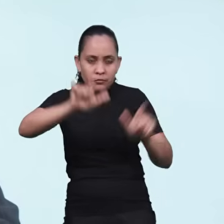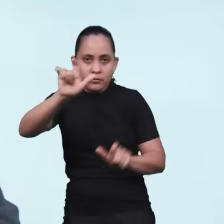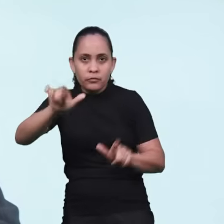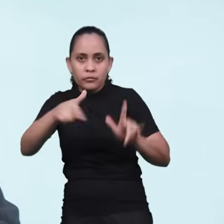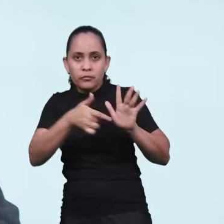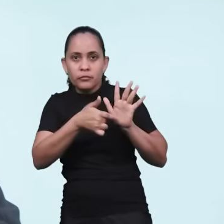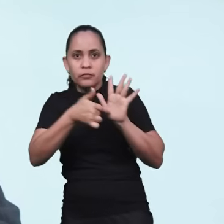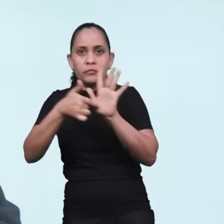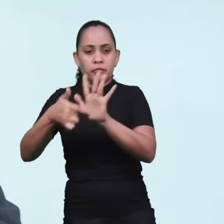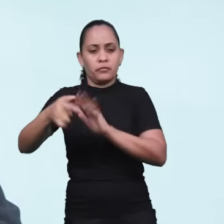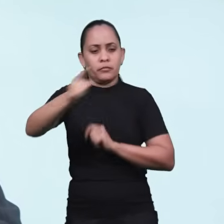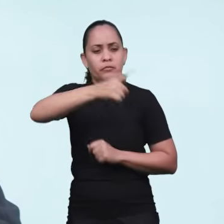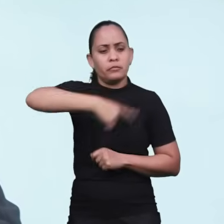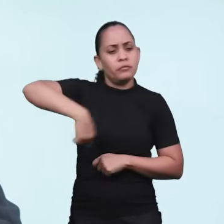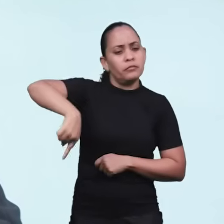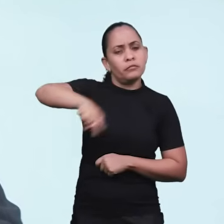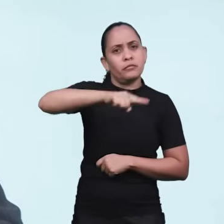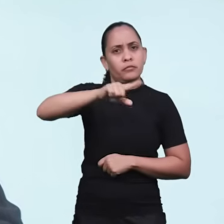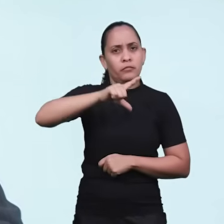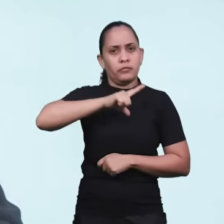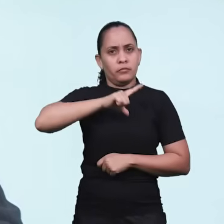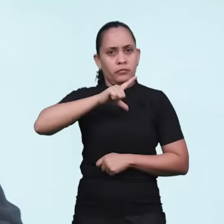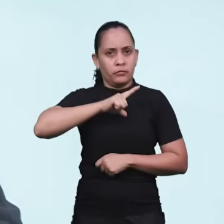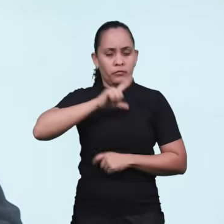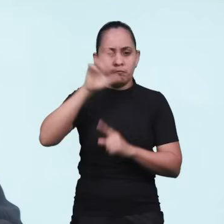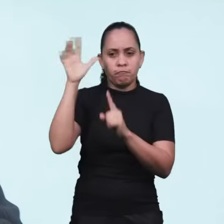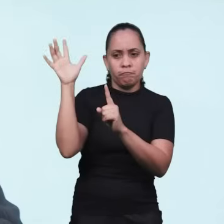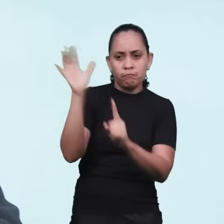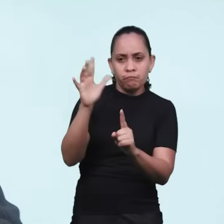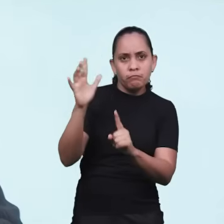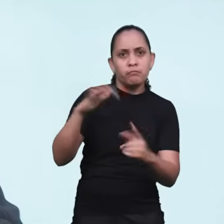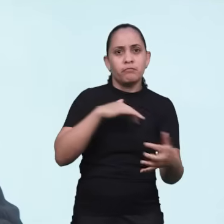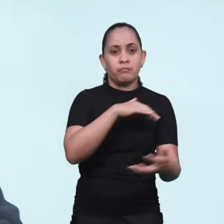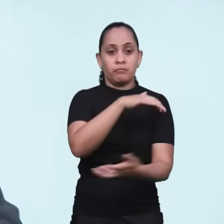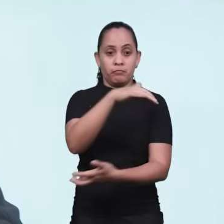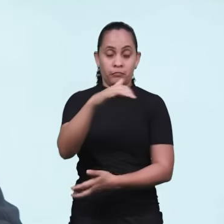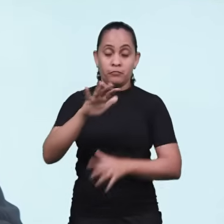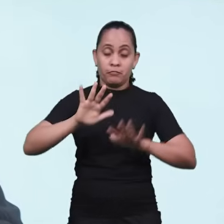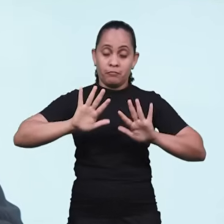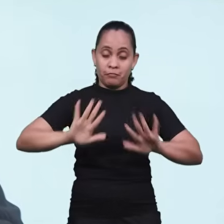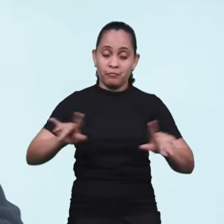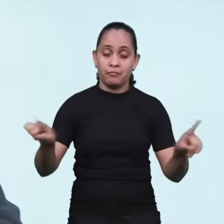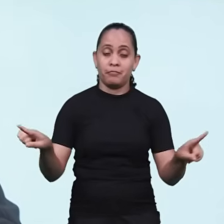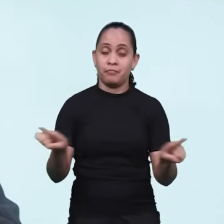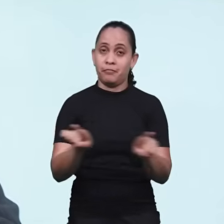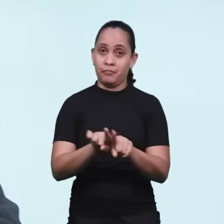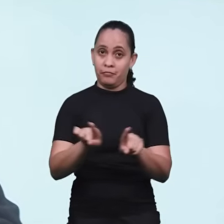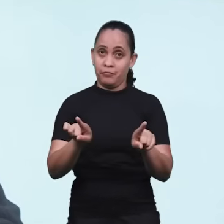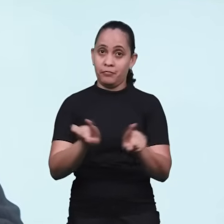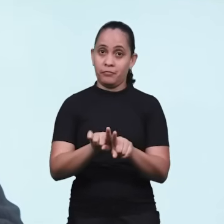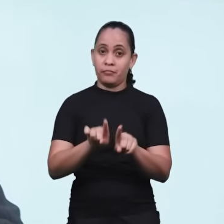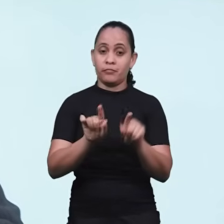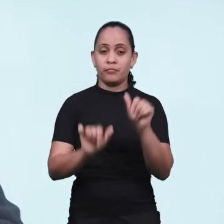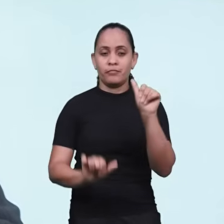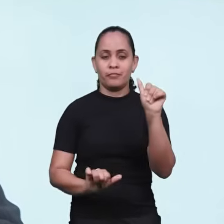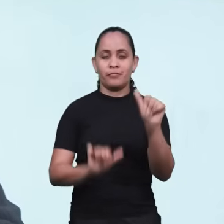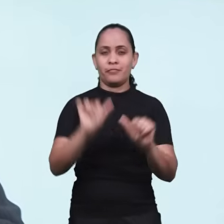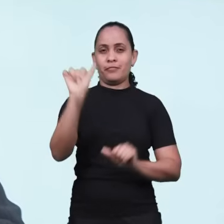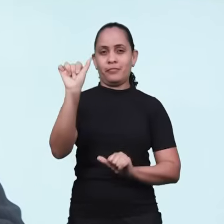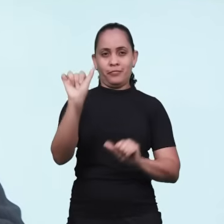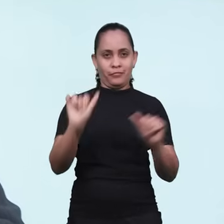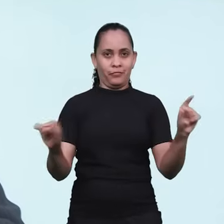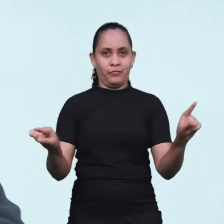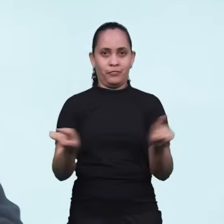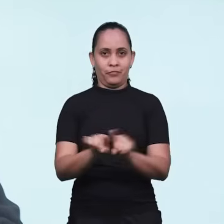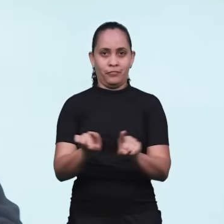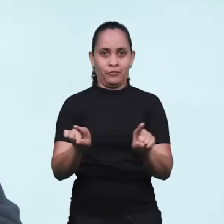particulares e notórias, capazes não somente de exercer grande influência no mundo, mas também de transformá-lo.